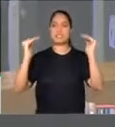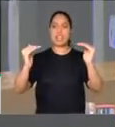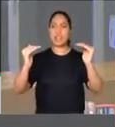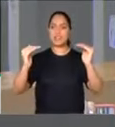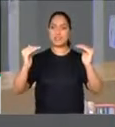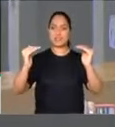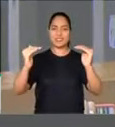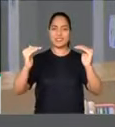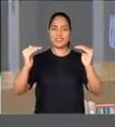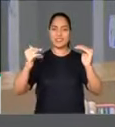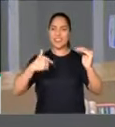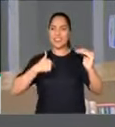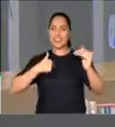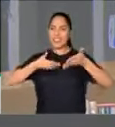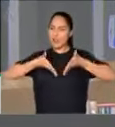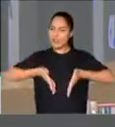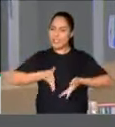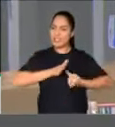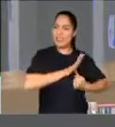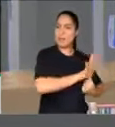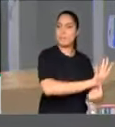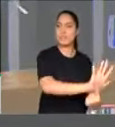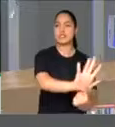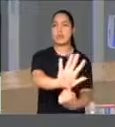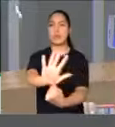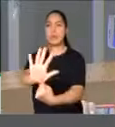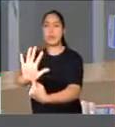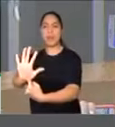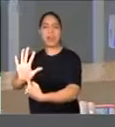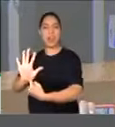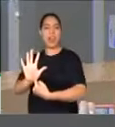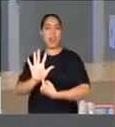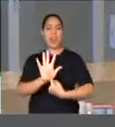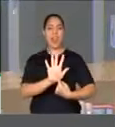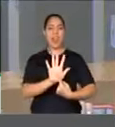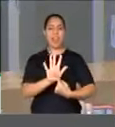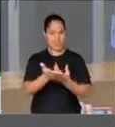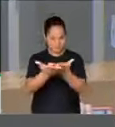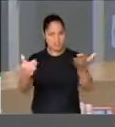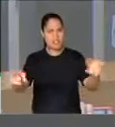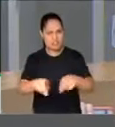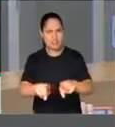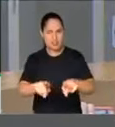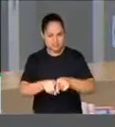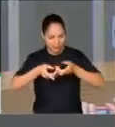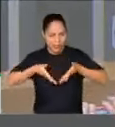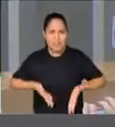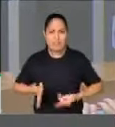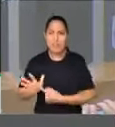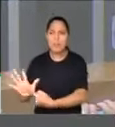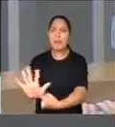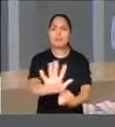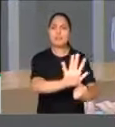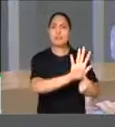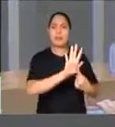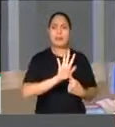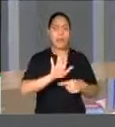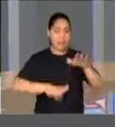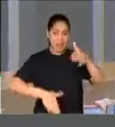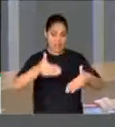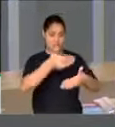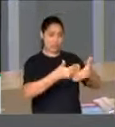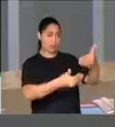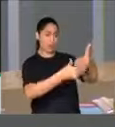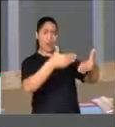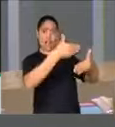Eu nasci para exuberar. E todos nós nascemos para exuberar. E ainda que sejam muralhas que